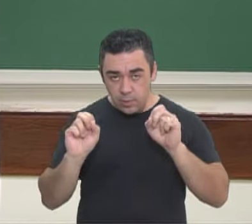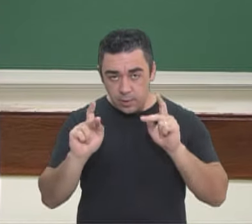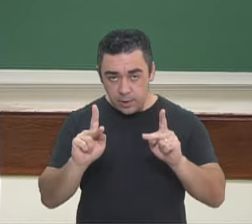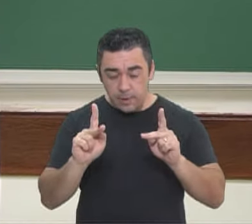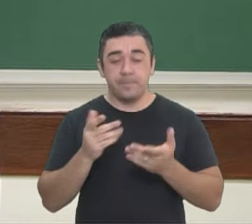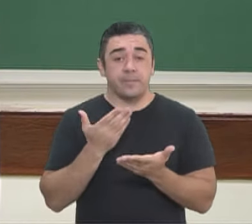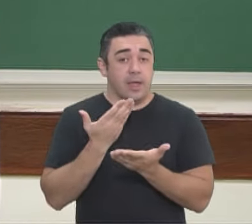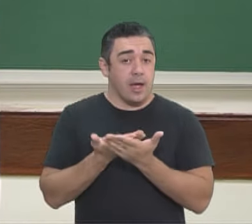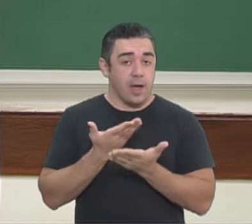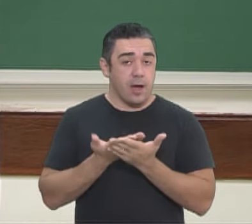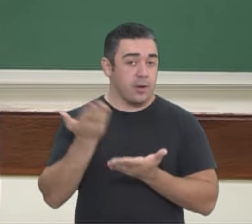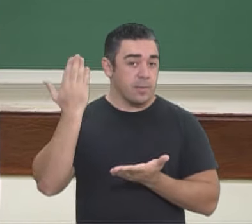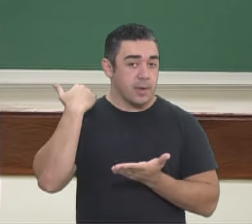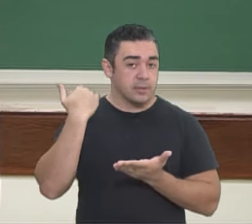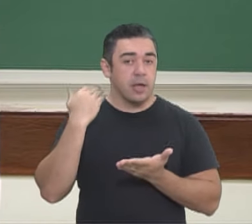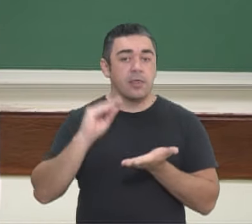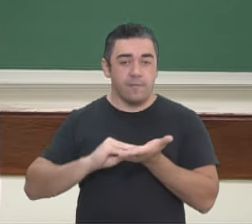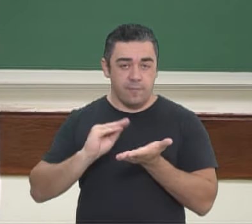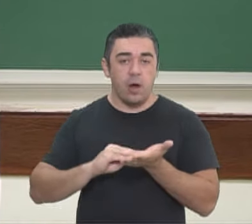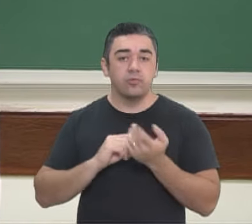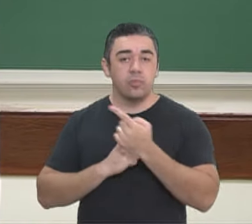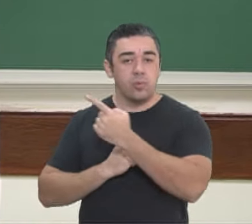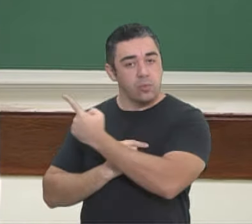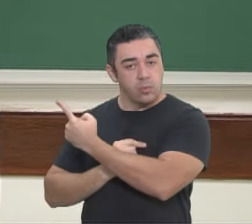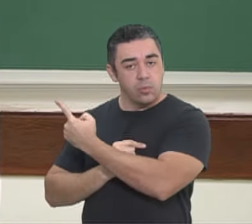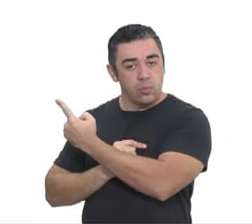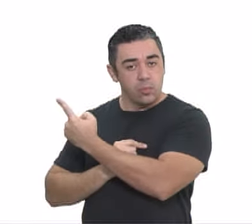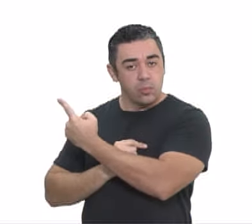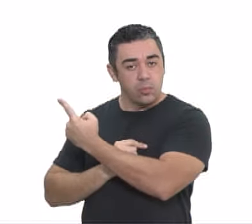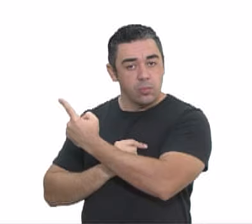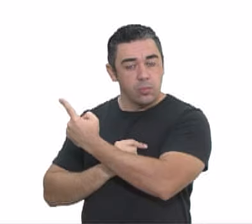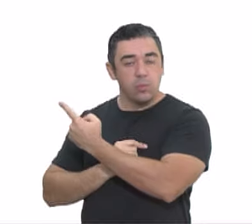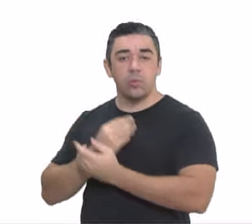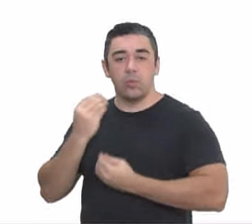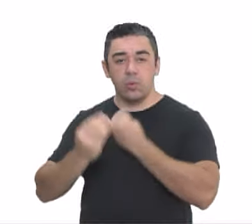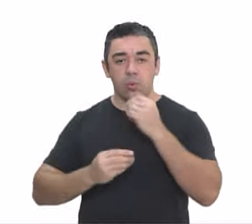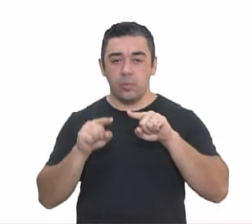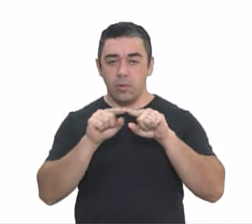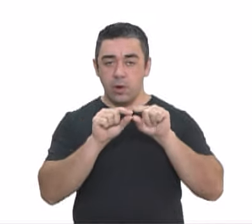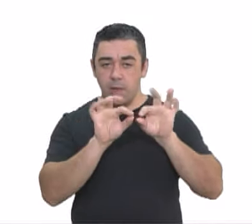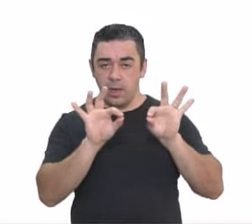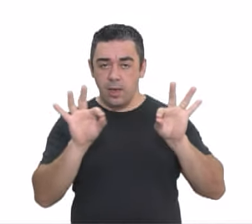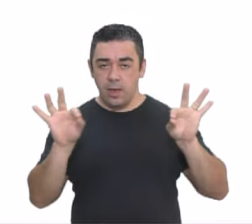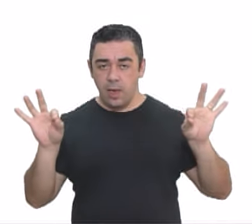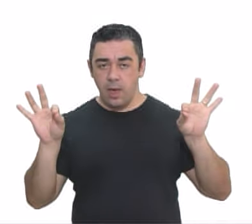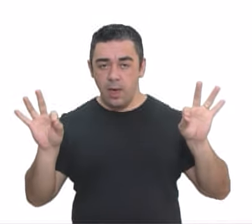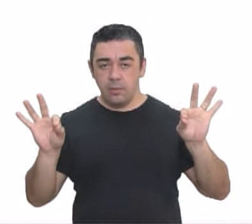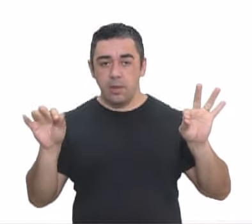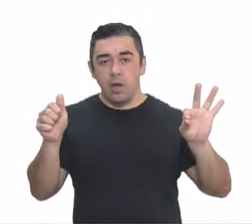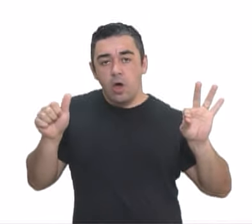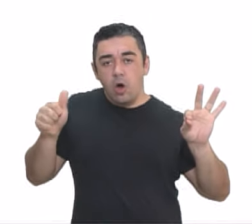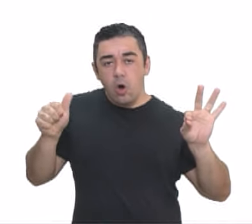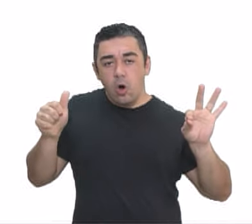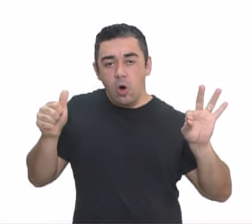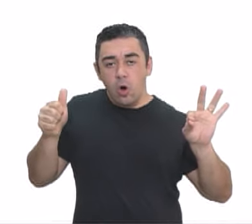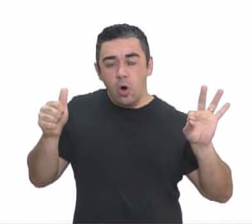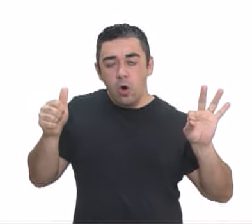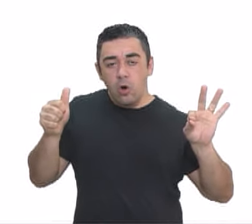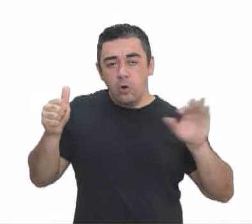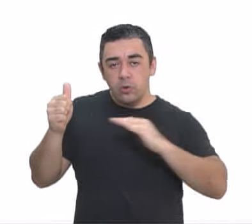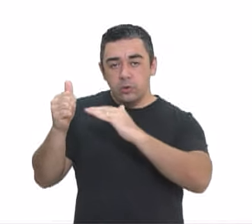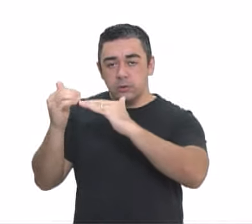na aula passada eu fiquei devendo isso daqui para vocês, né? Lembra, representar na reta numérica o número 11 sobre 4. Então,